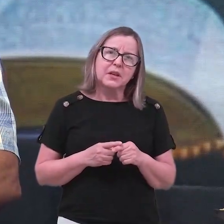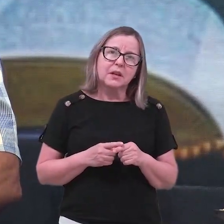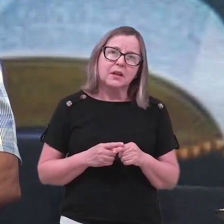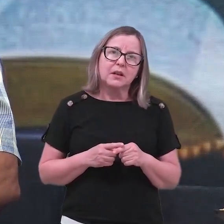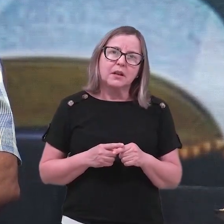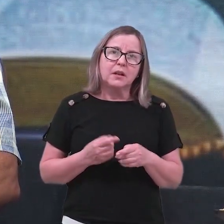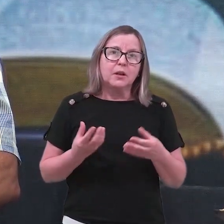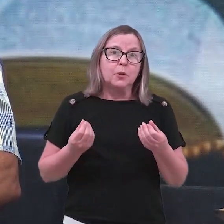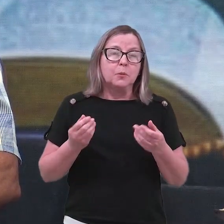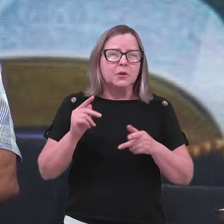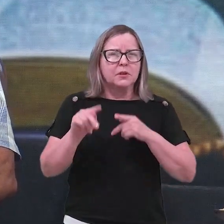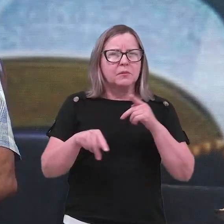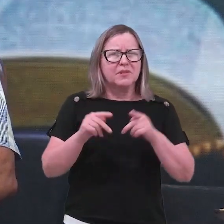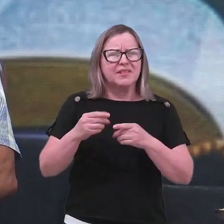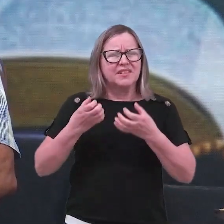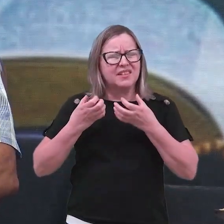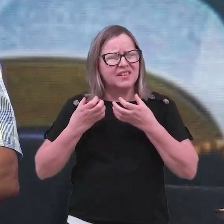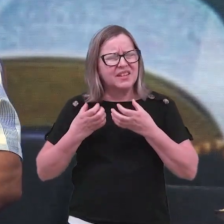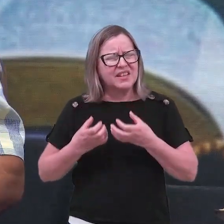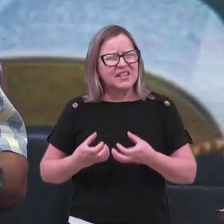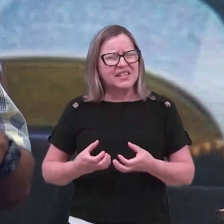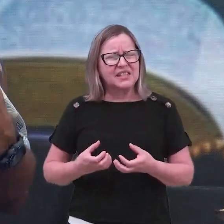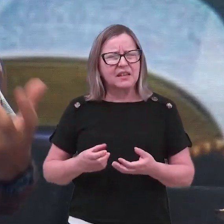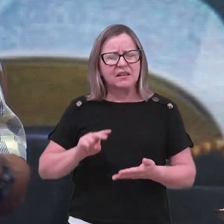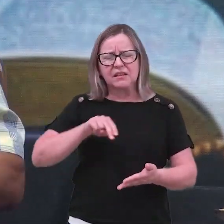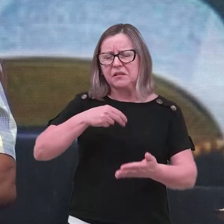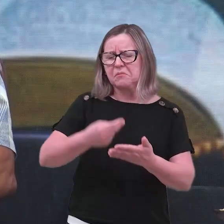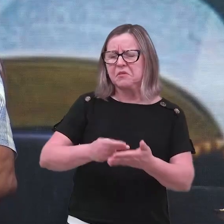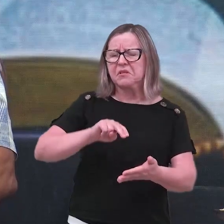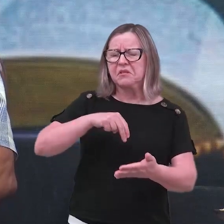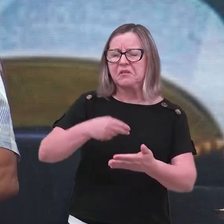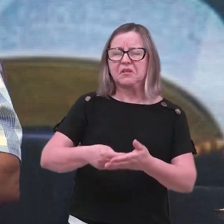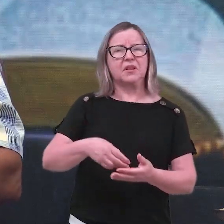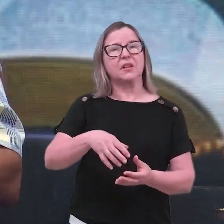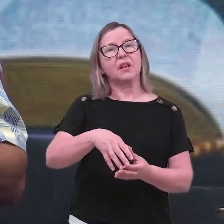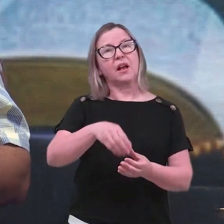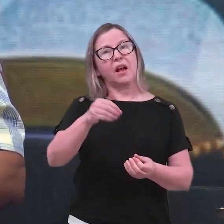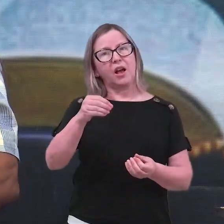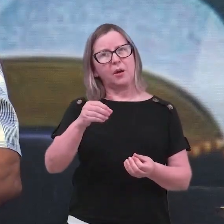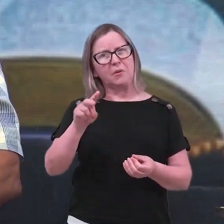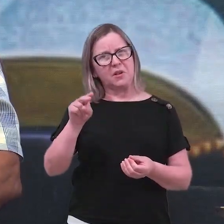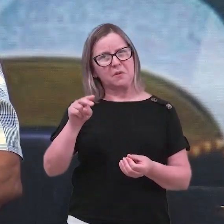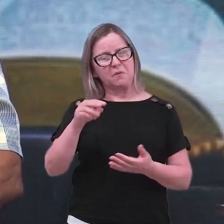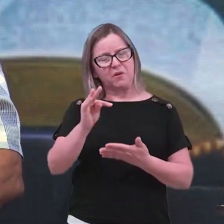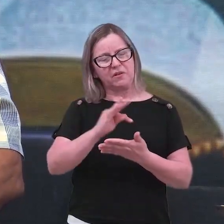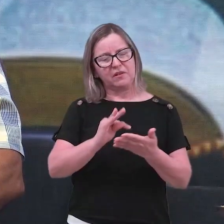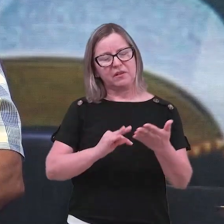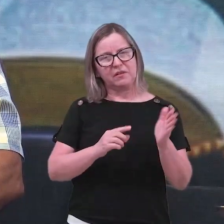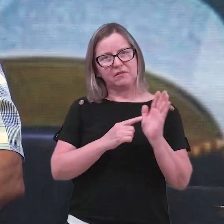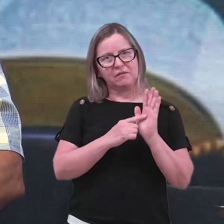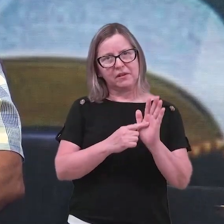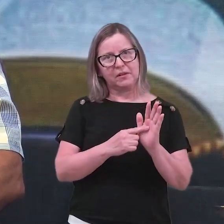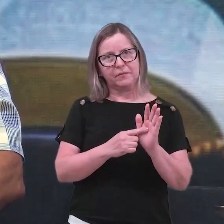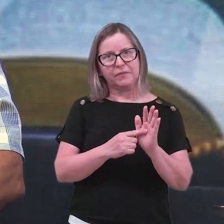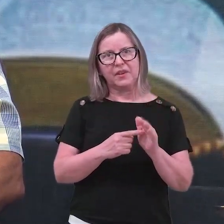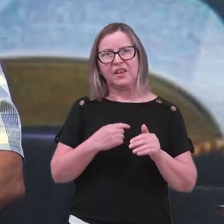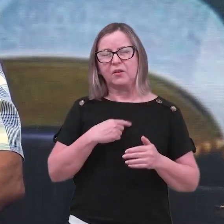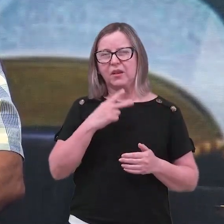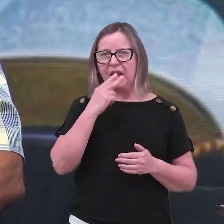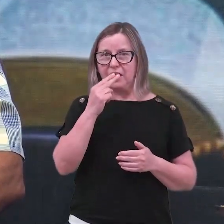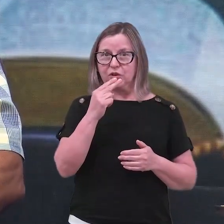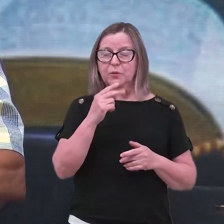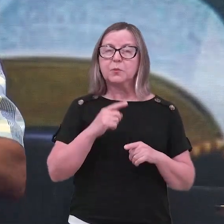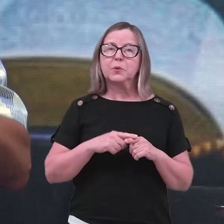muitas pessoas estão fatigadas, estão desmaiando nas almas, como ele está dizendo aqui? Eu creio que porque elas